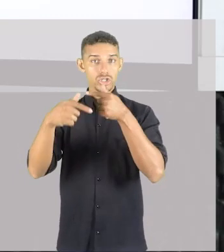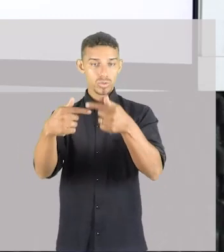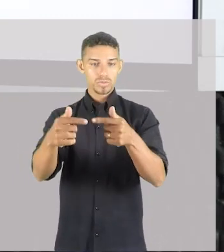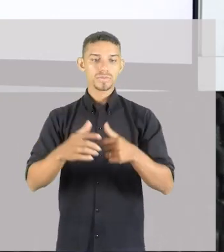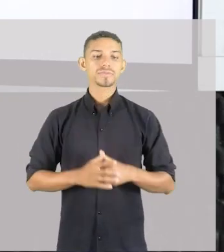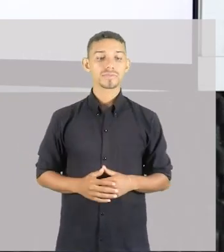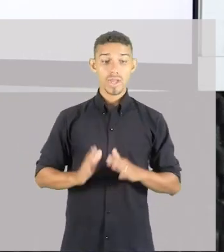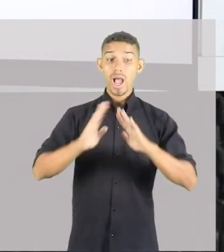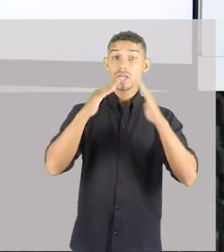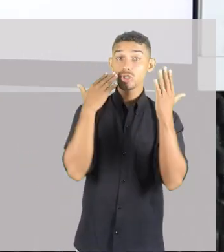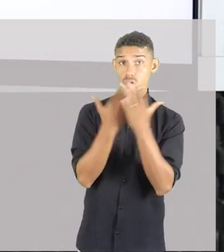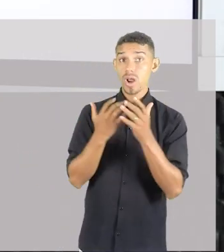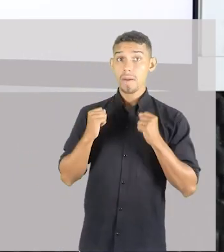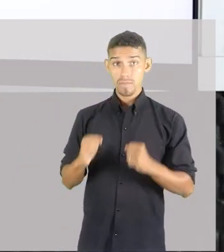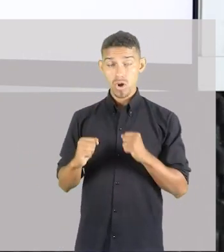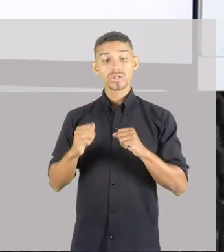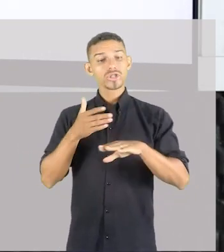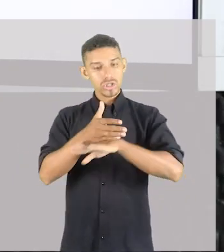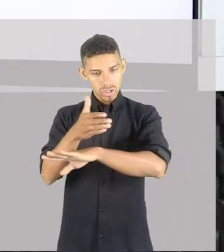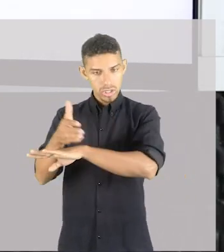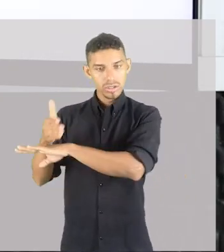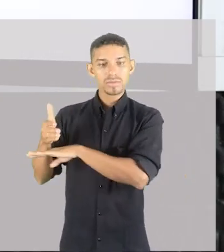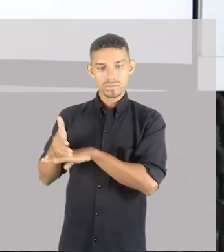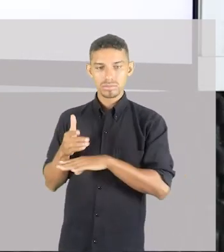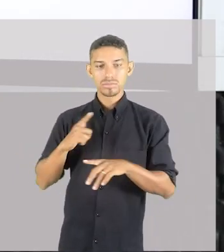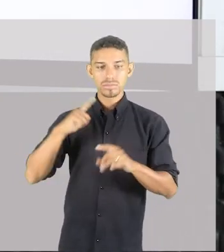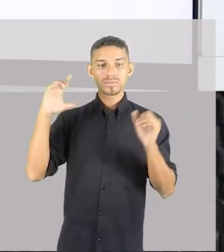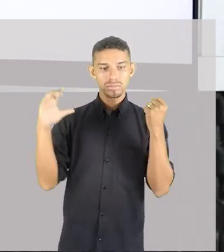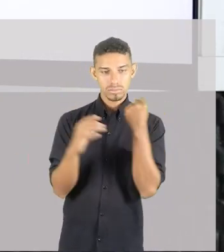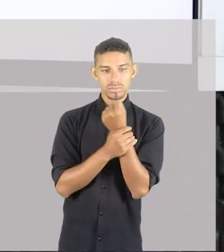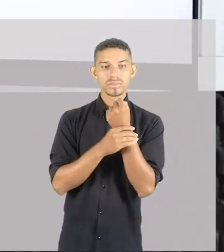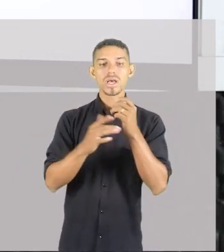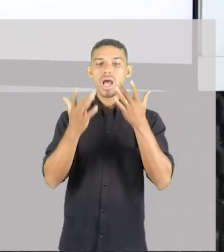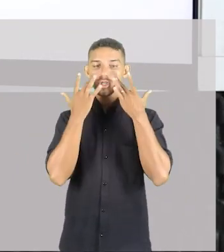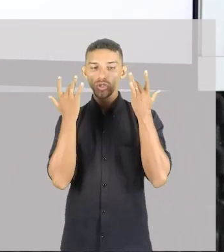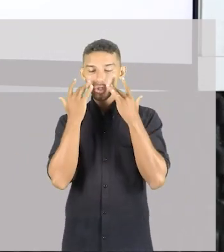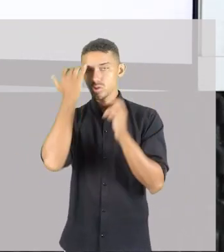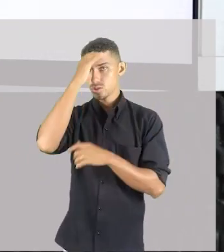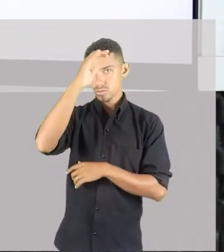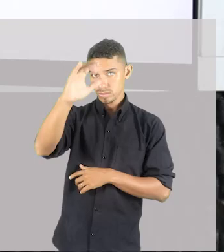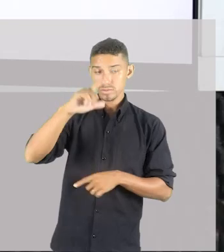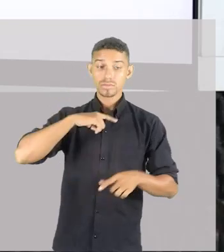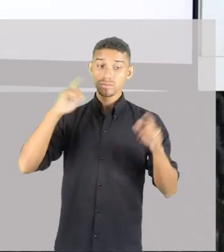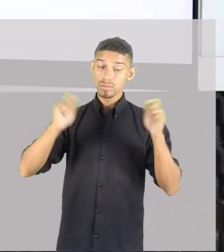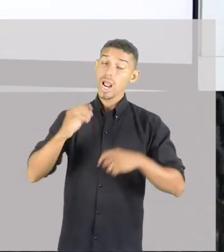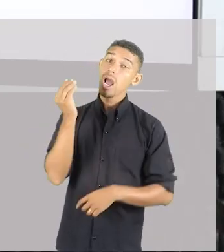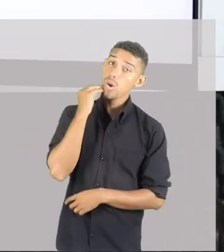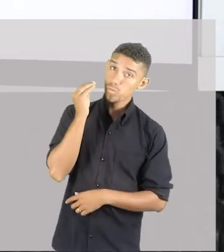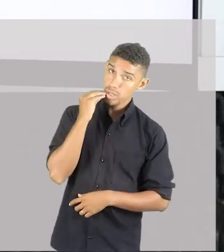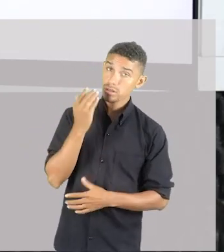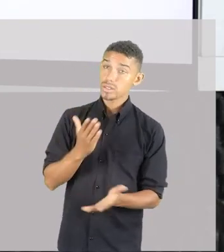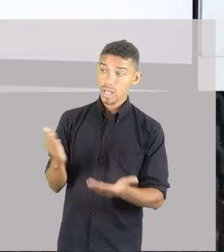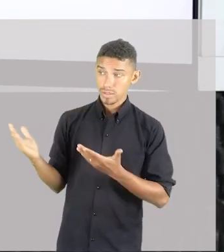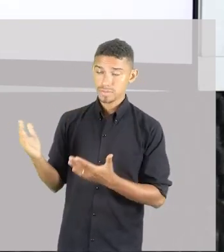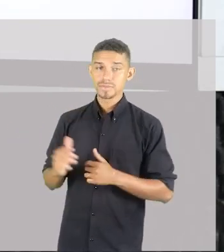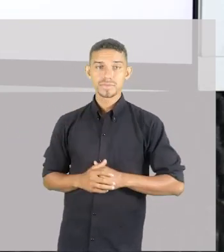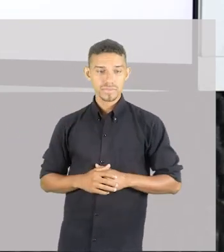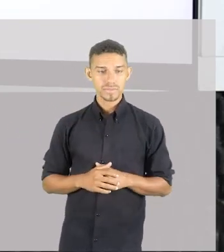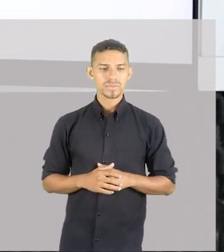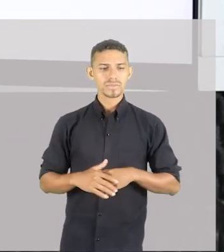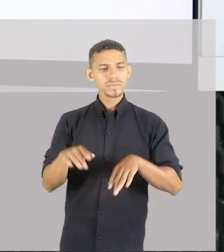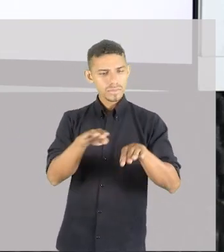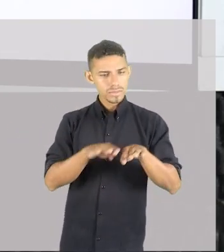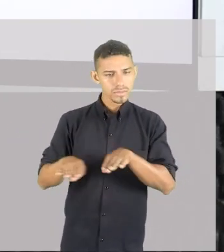escola pode e tem feito isso, né? Que é um difusor de produções artísticas e culturais. Eu tenho tentado. Os fatores de